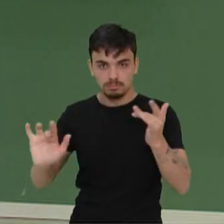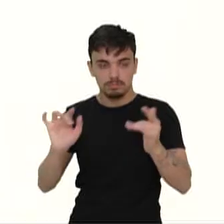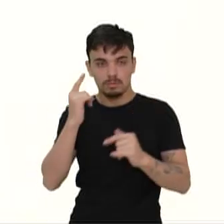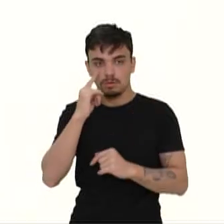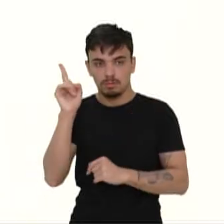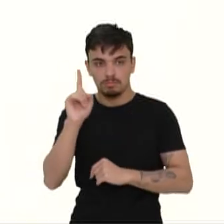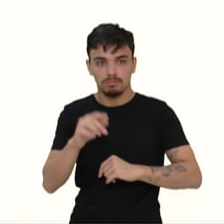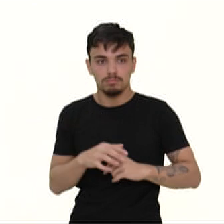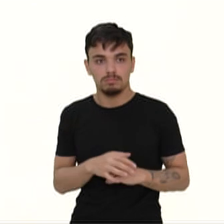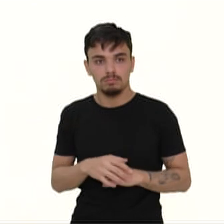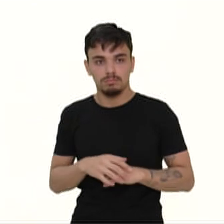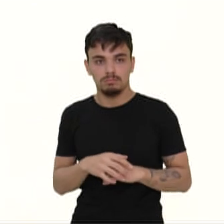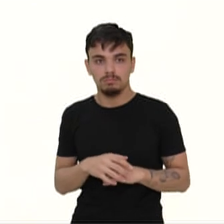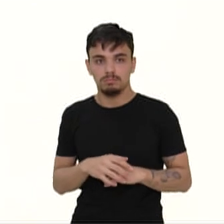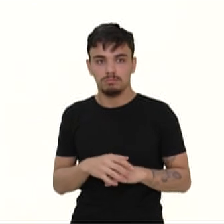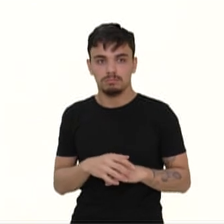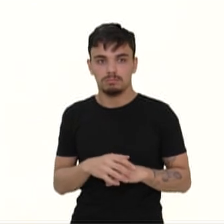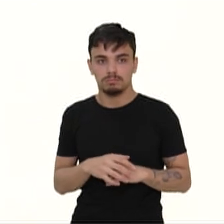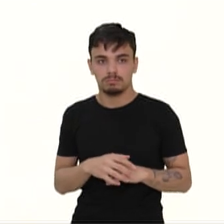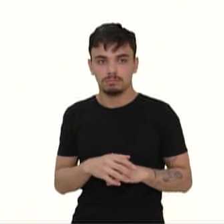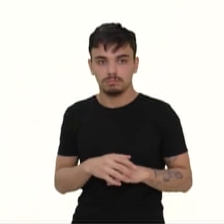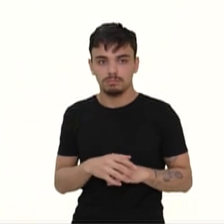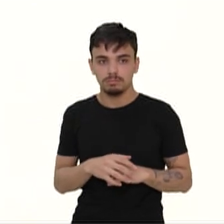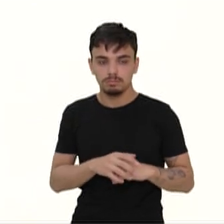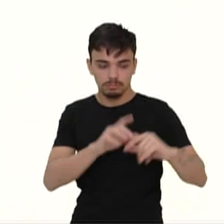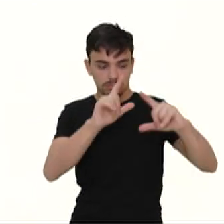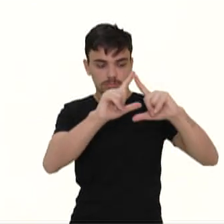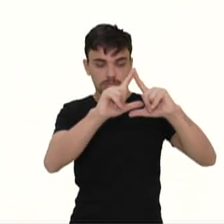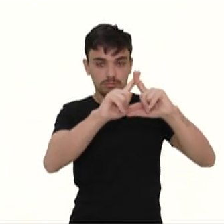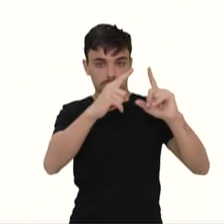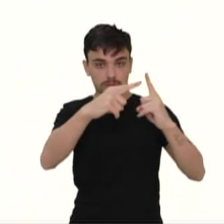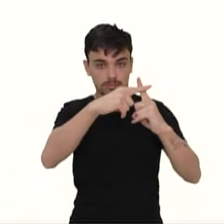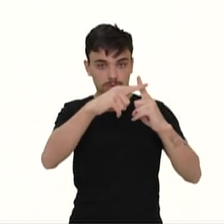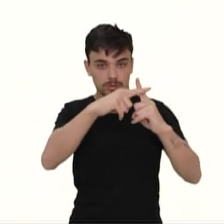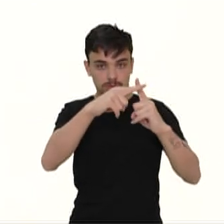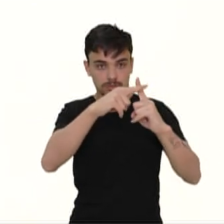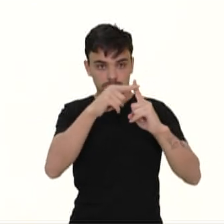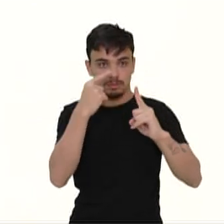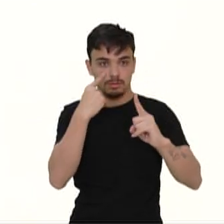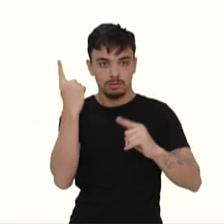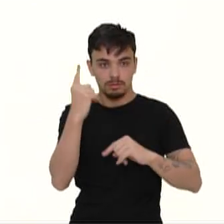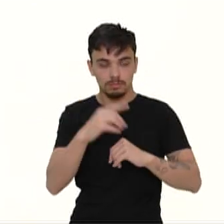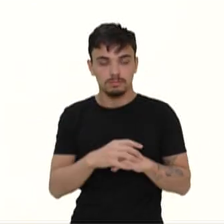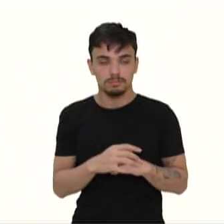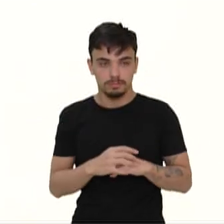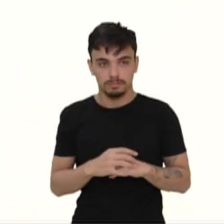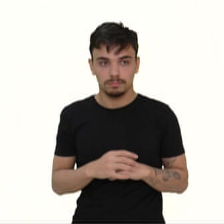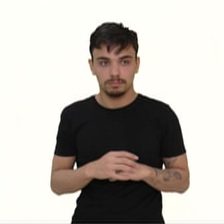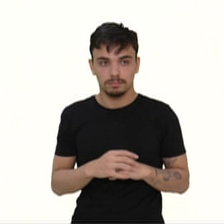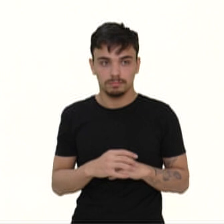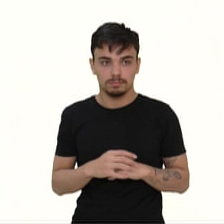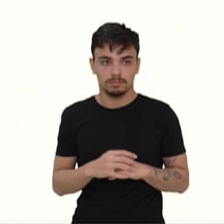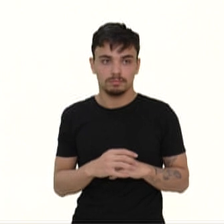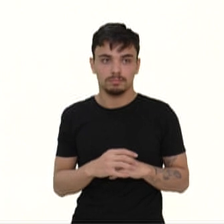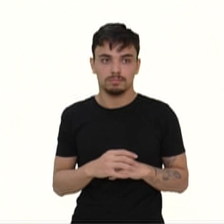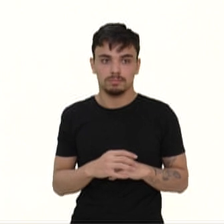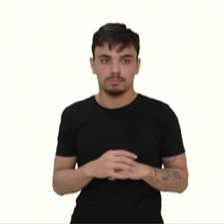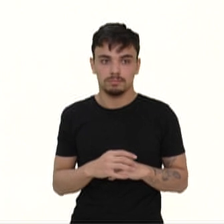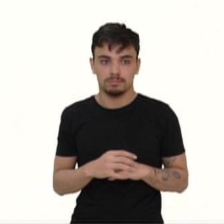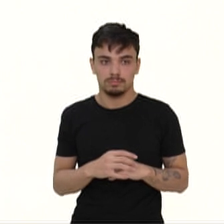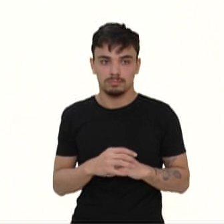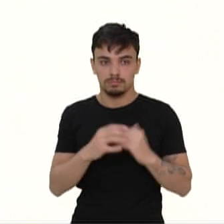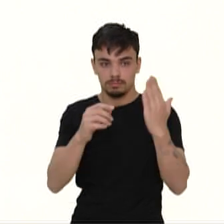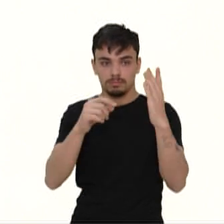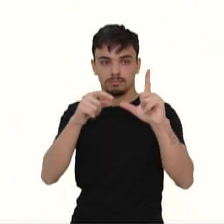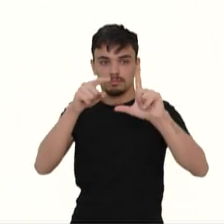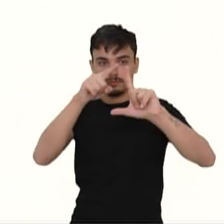tá lá, né? Se o delta é positivo, duas raízes distintas. Corta o eixo X em dois lugares distintos. Concavidade